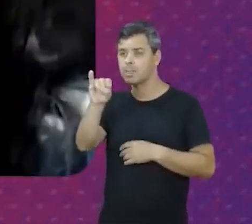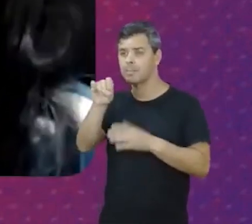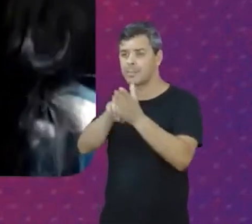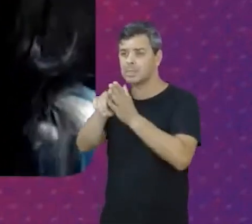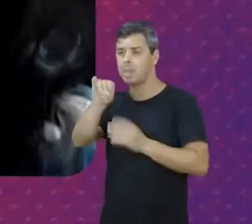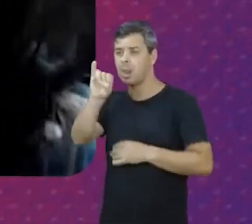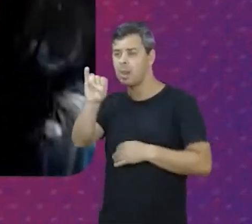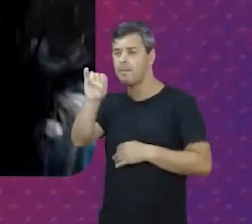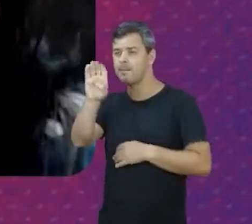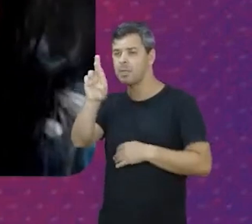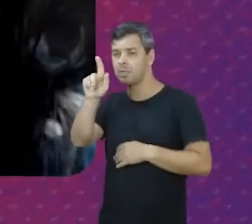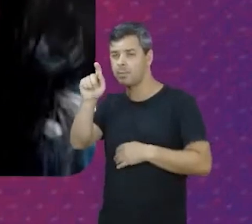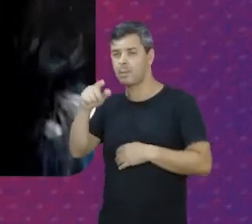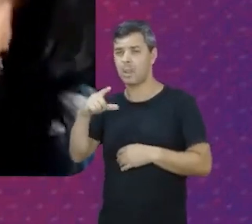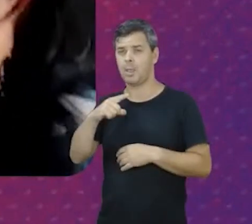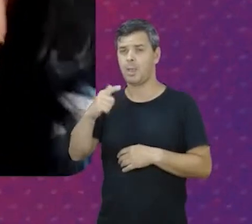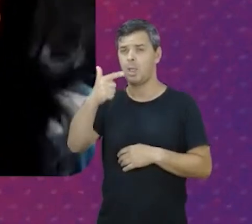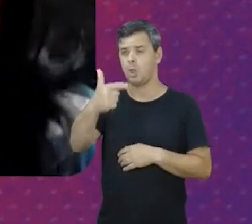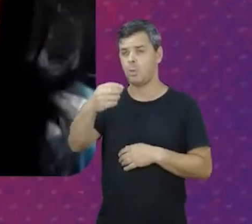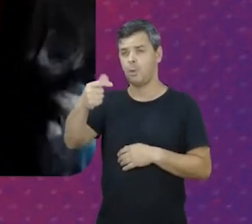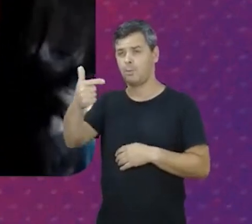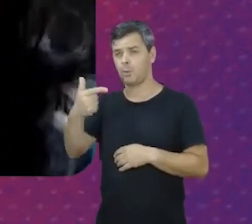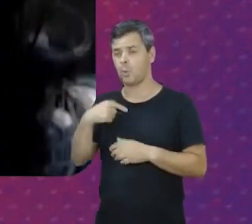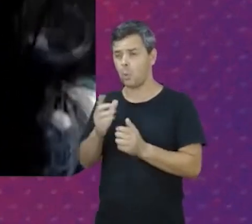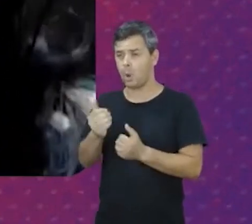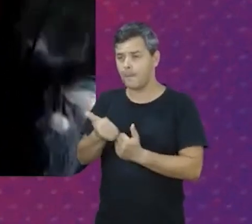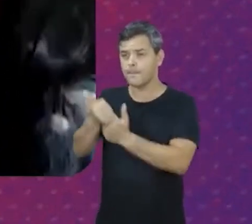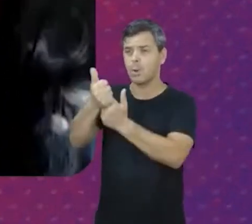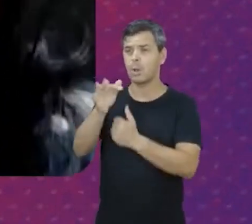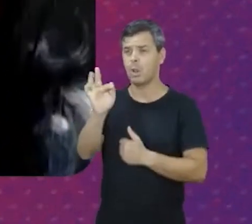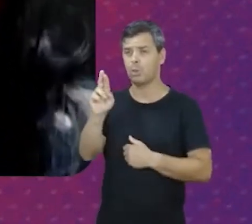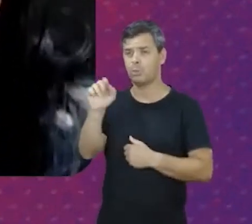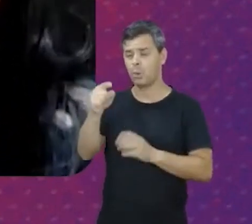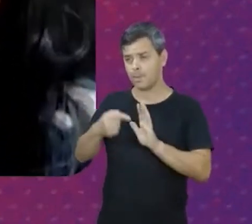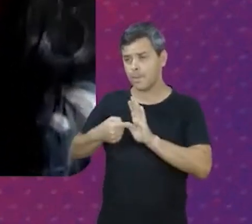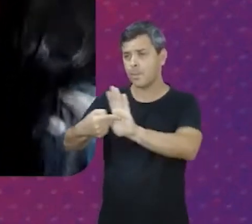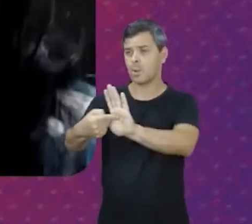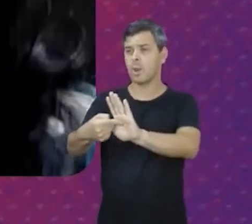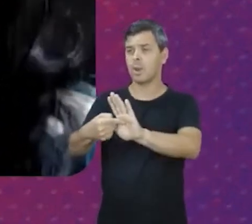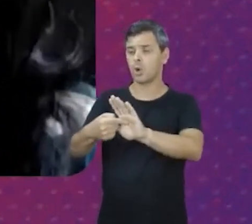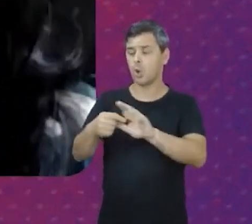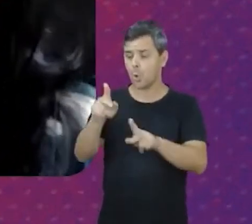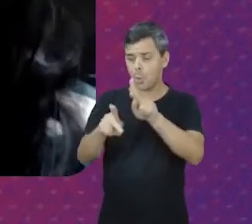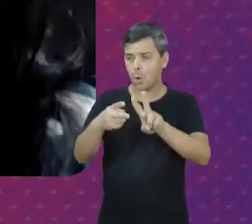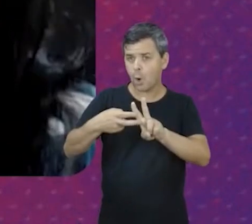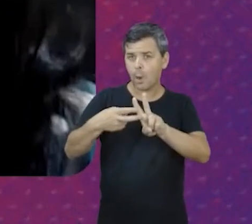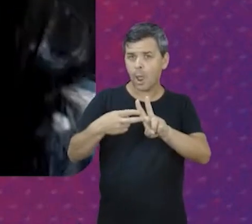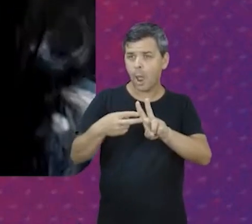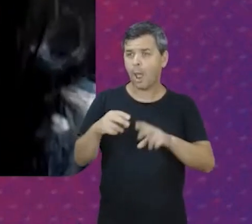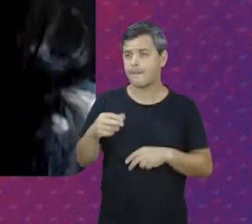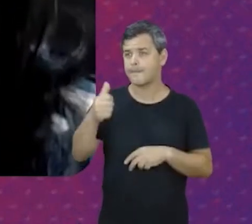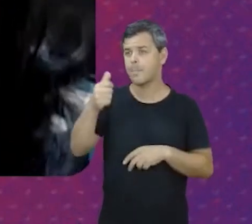em 2022 teve, com apoio da FUNAI, apontaram que a população indígena do país